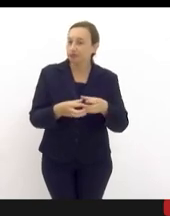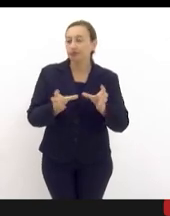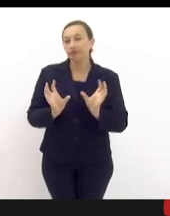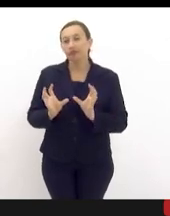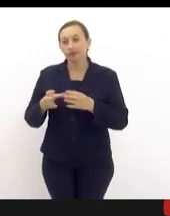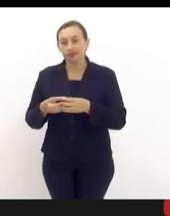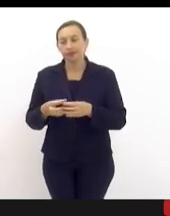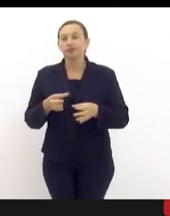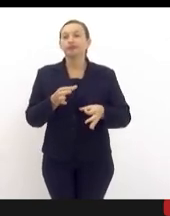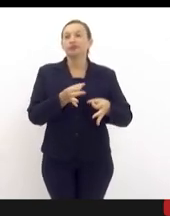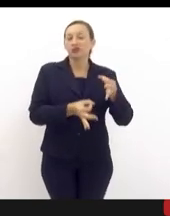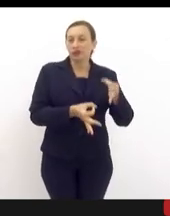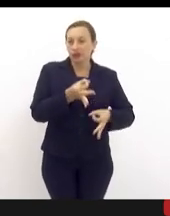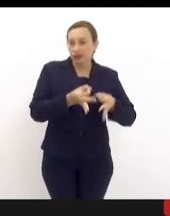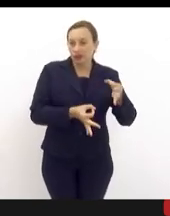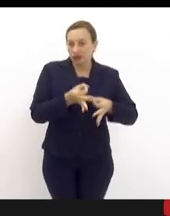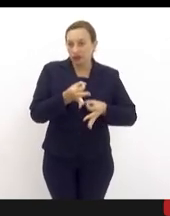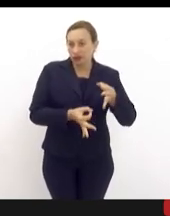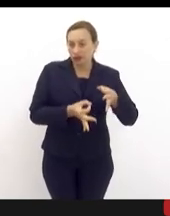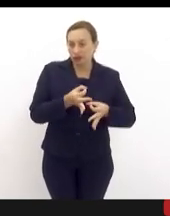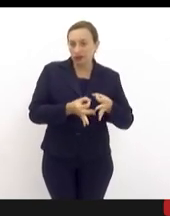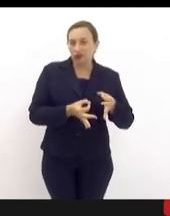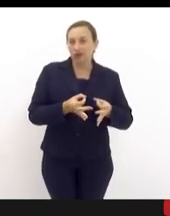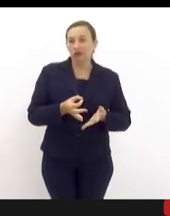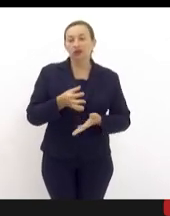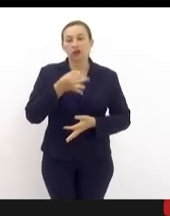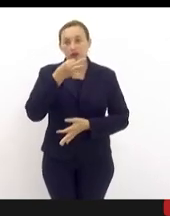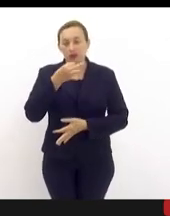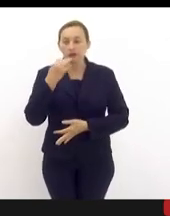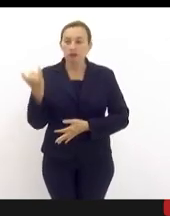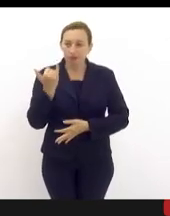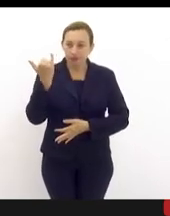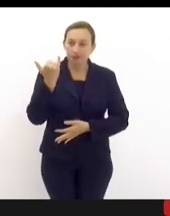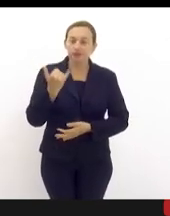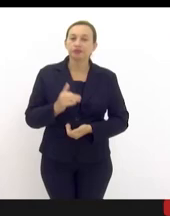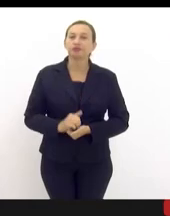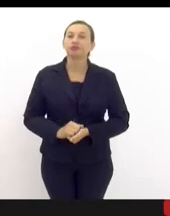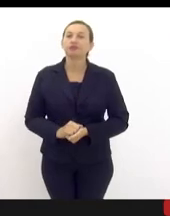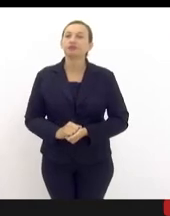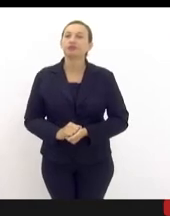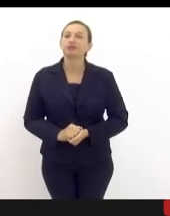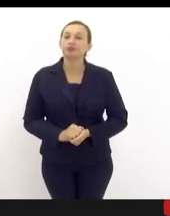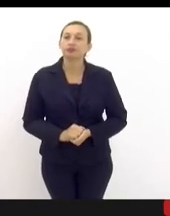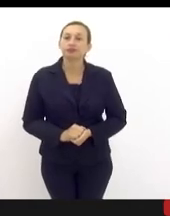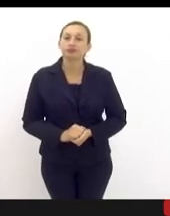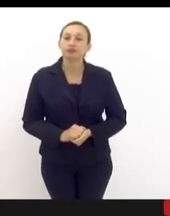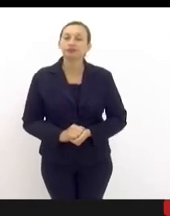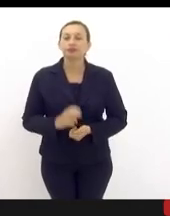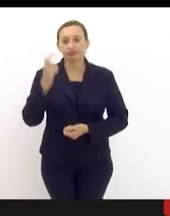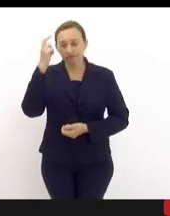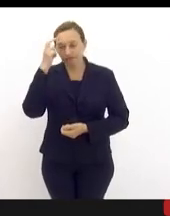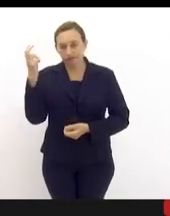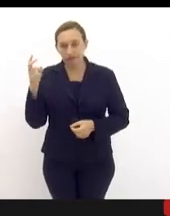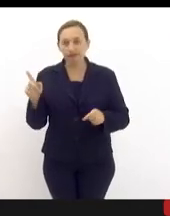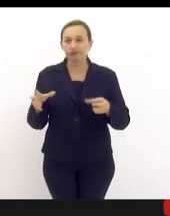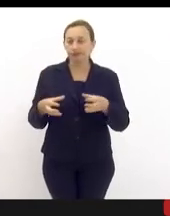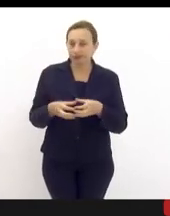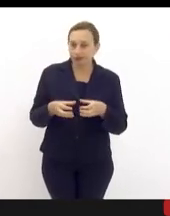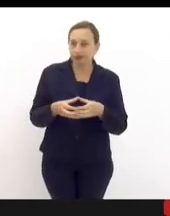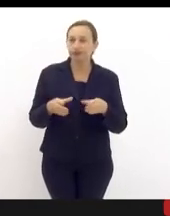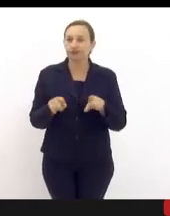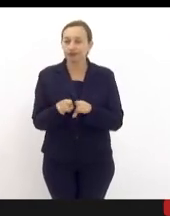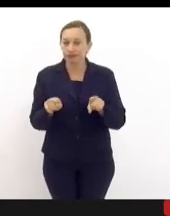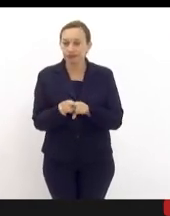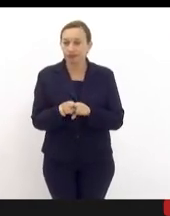Comissão de Constituição e Justiça, com uma ressalva muito importante, a Comissão de Cultura também, considerando que